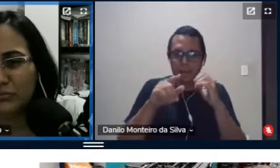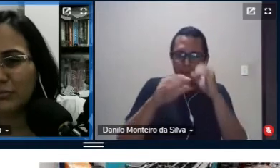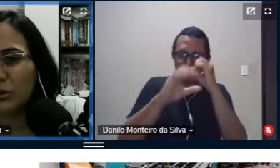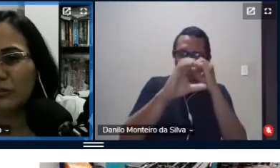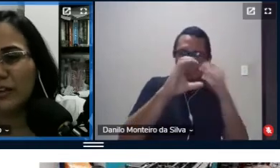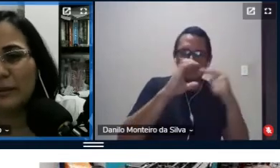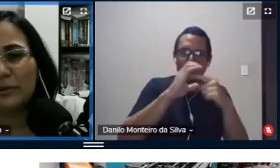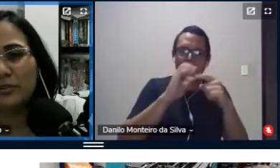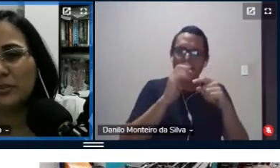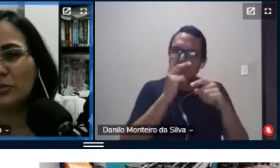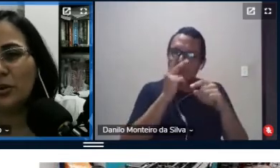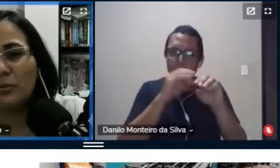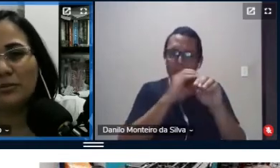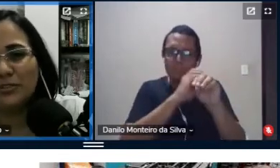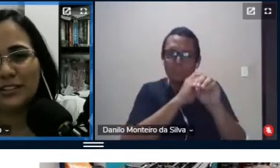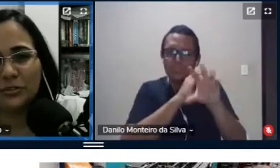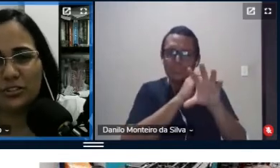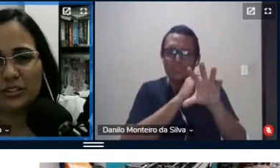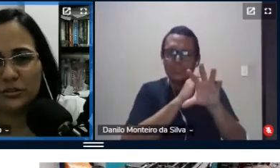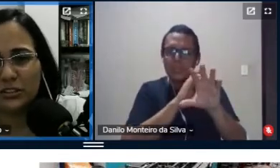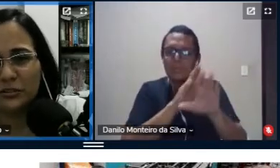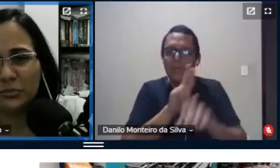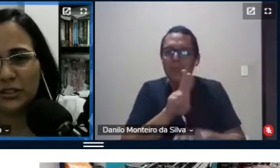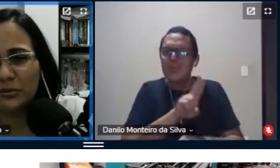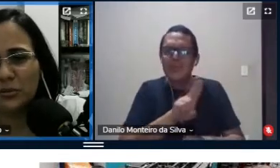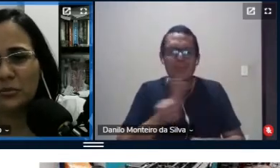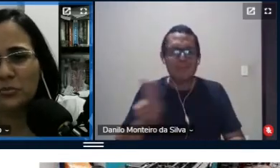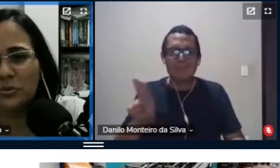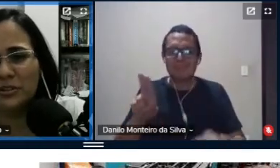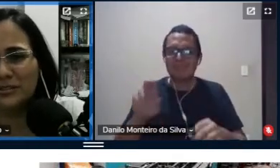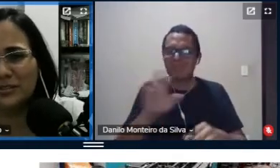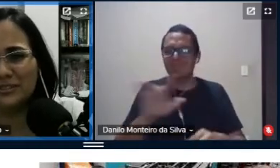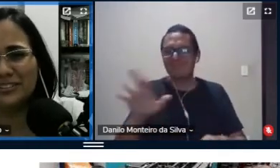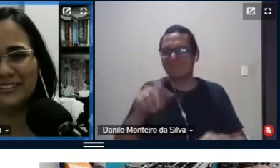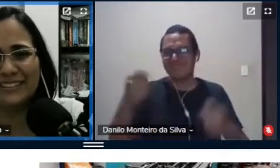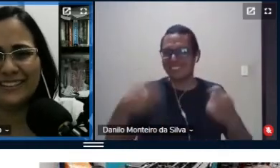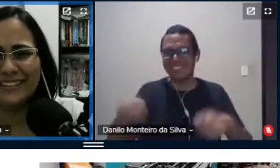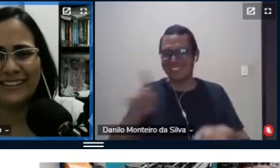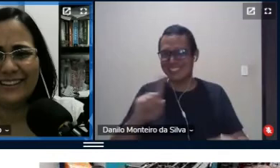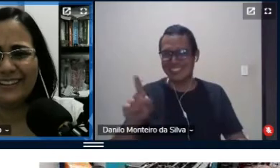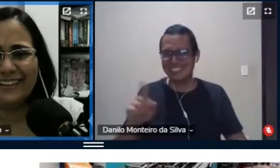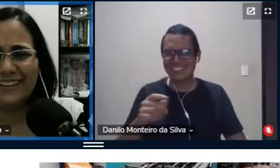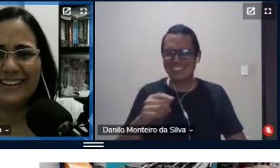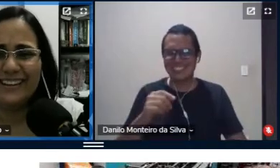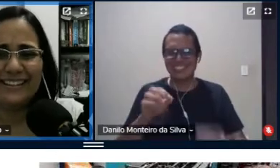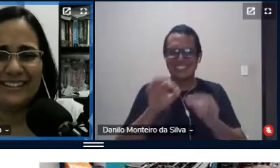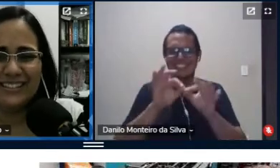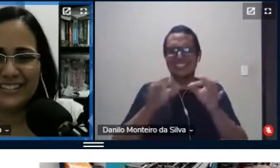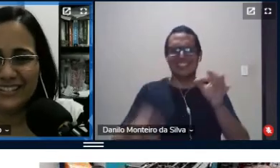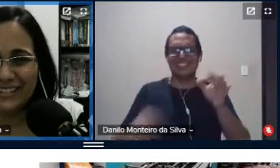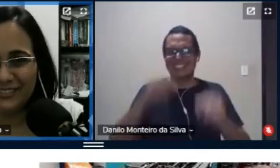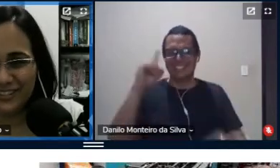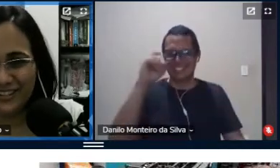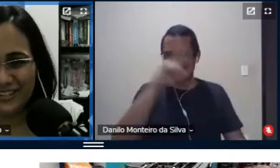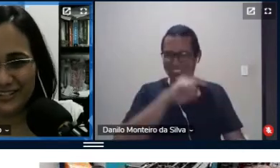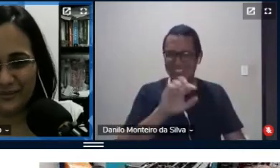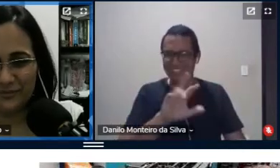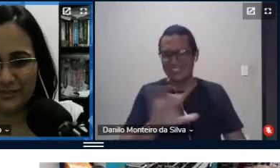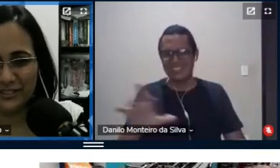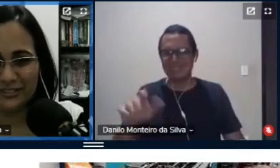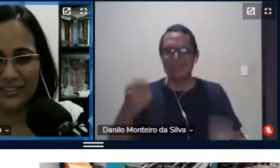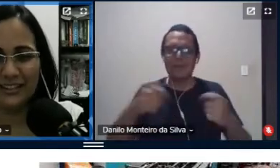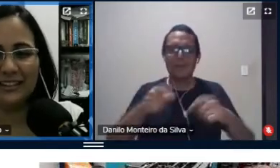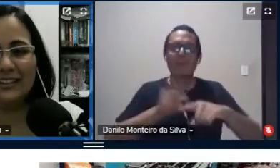não vou falar pra você o nome pra você traduzir, não, Danilo. Porque é um nome muito. E hoje em dia nem